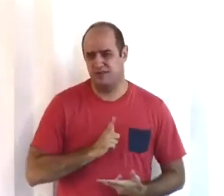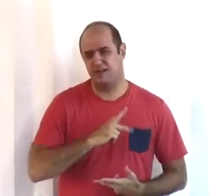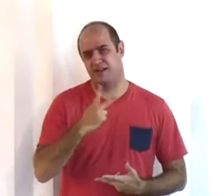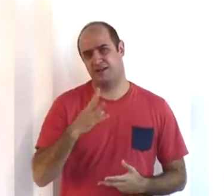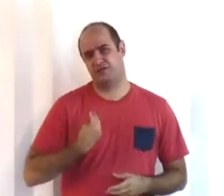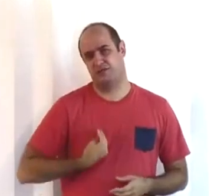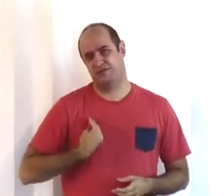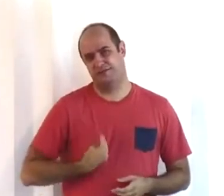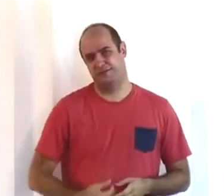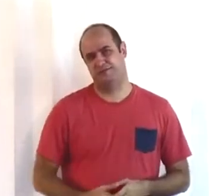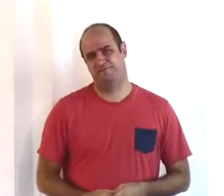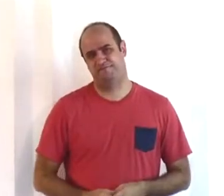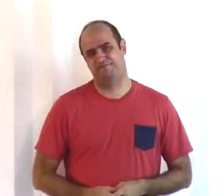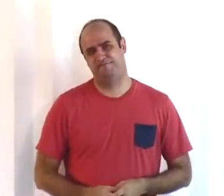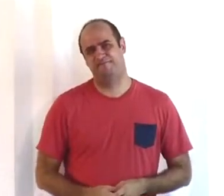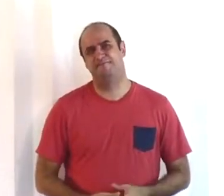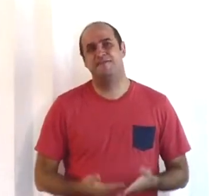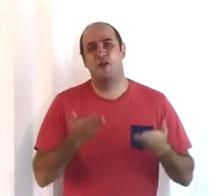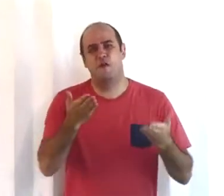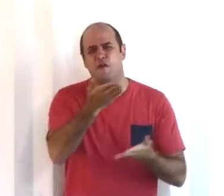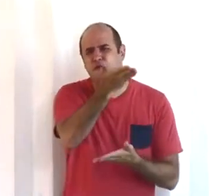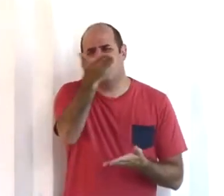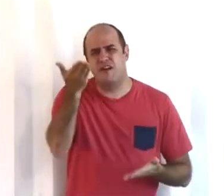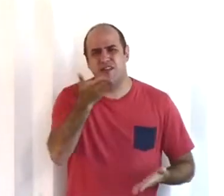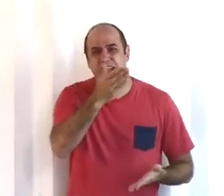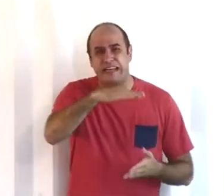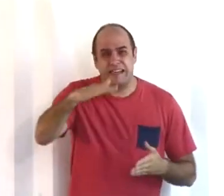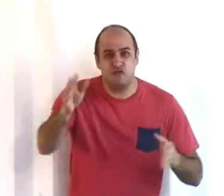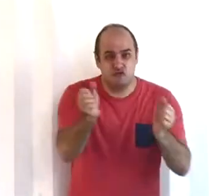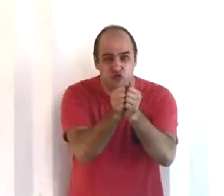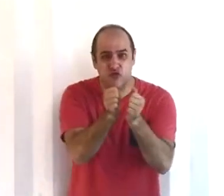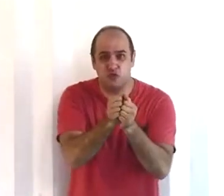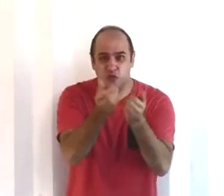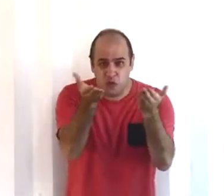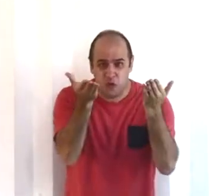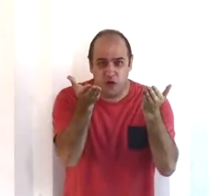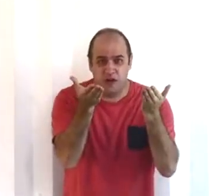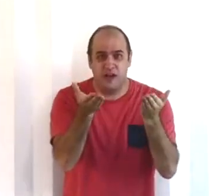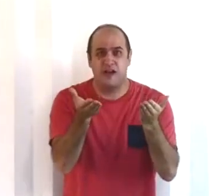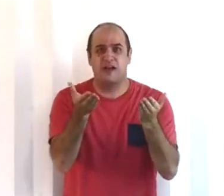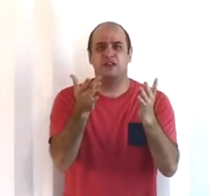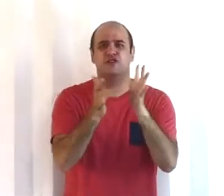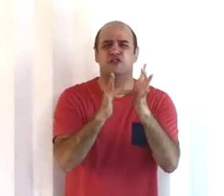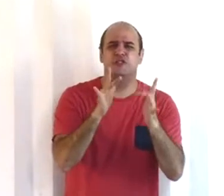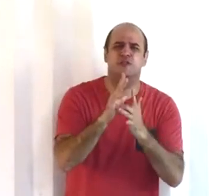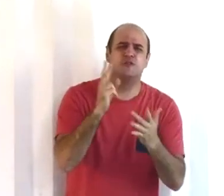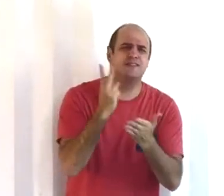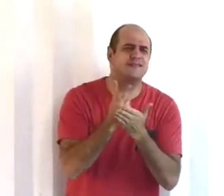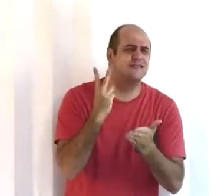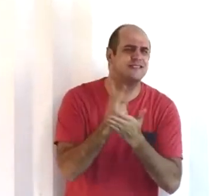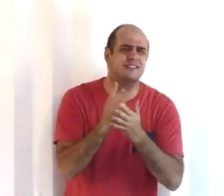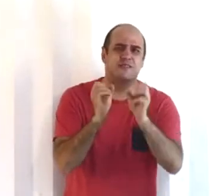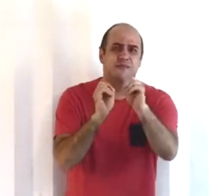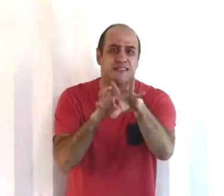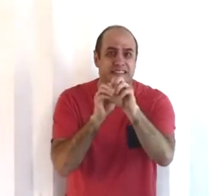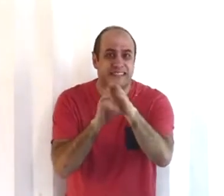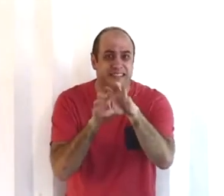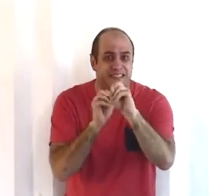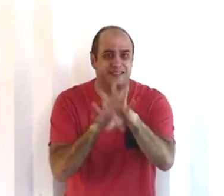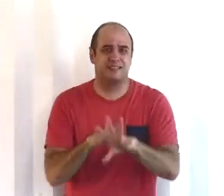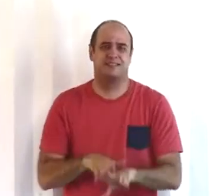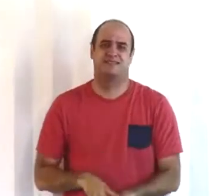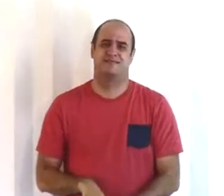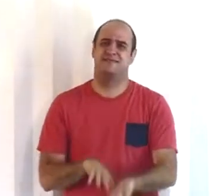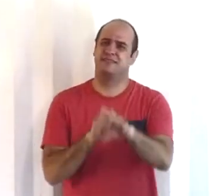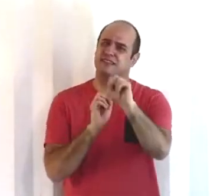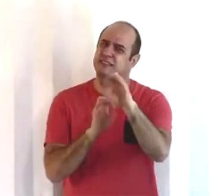irmãos e irmãs, incluindo as nossas crianças, o Senhor Jesus Cristo sempre nos instruiu a isso, nos instruiu